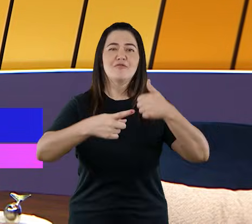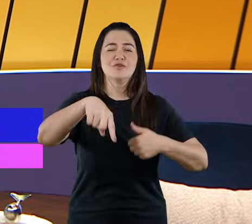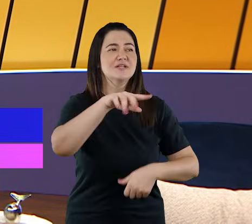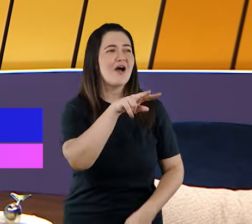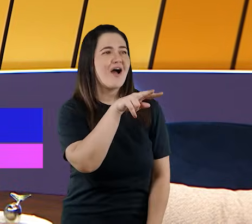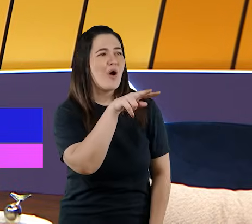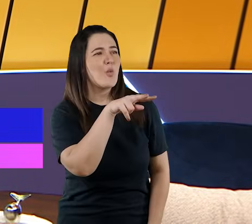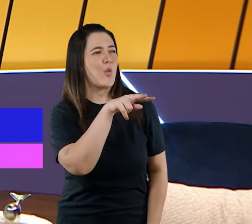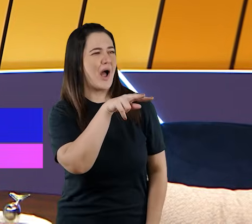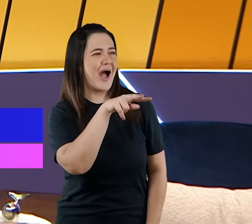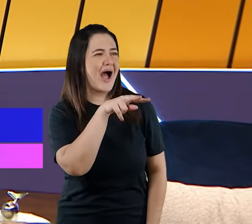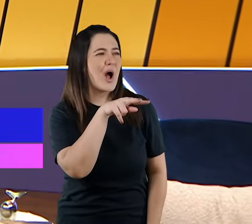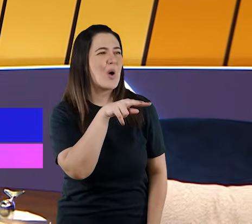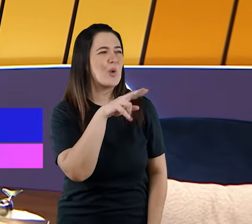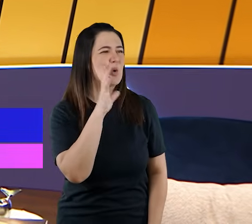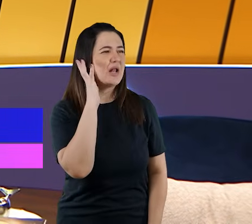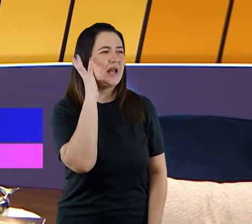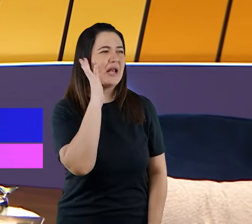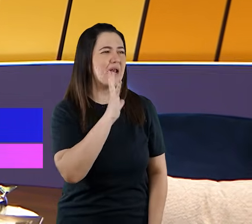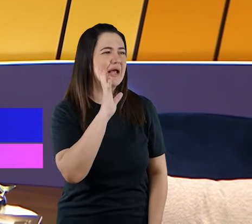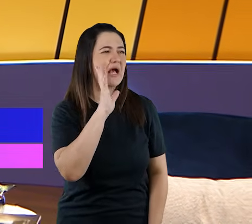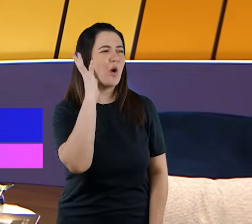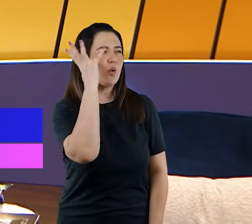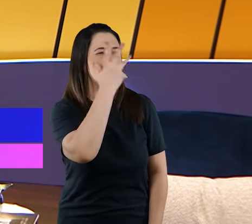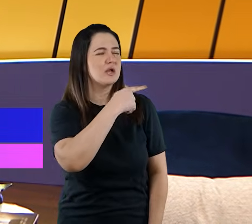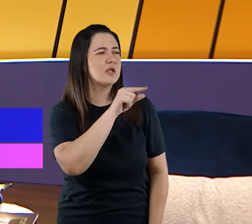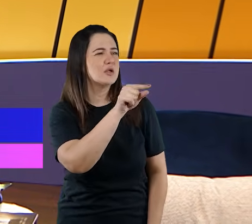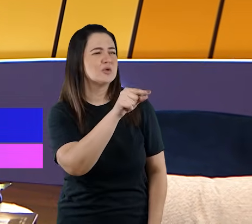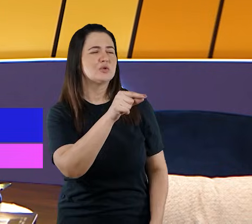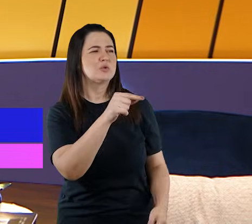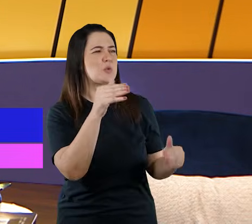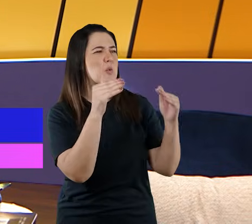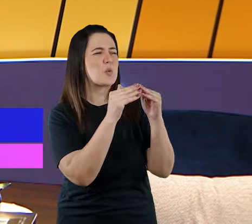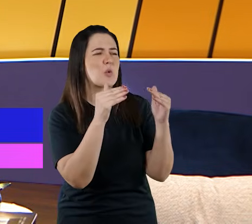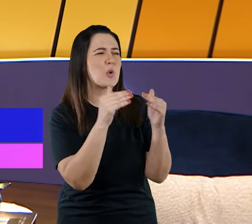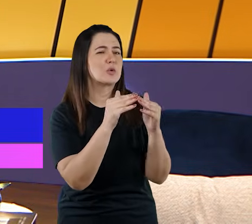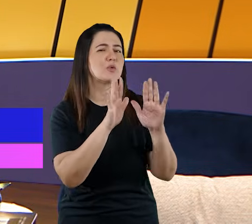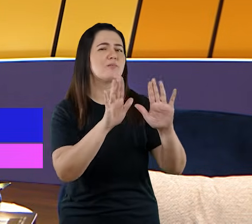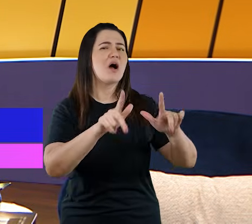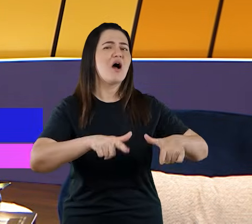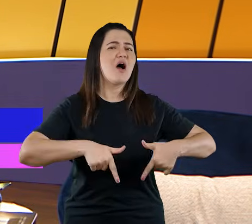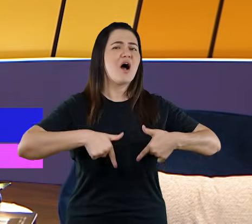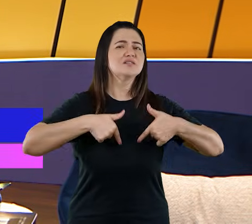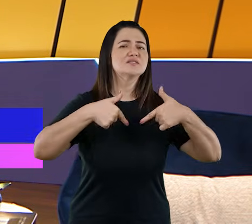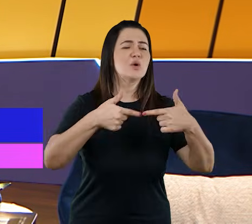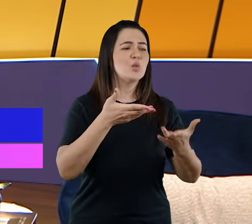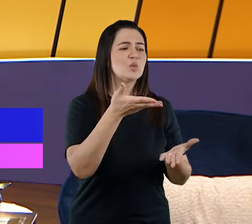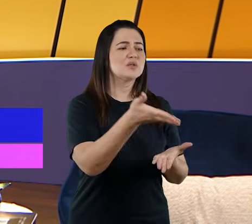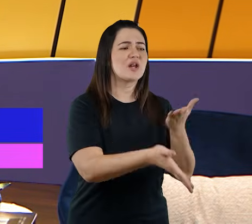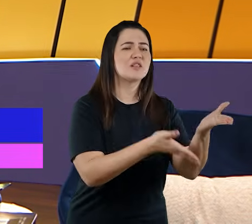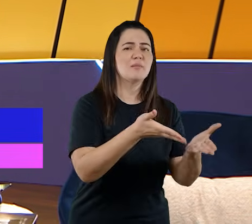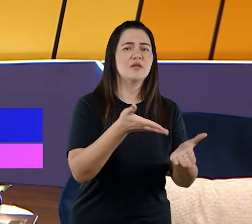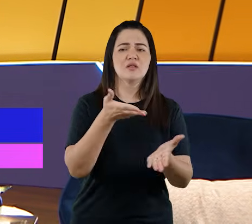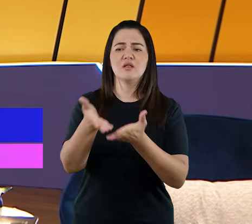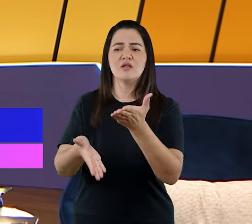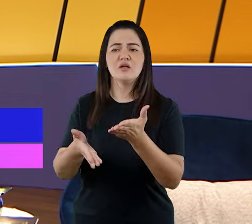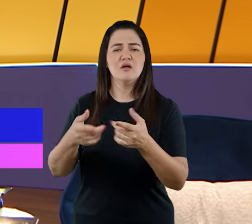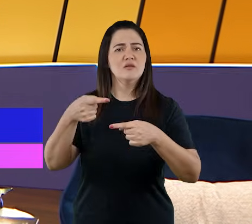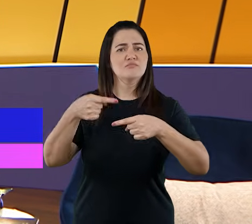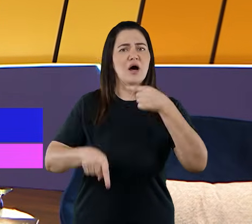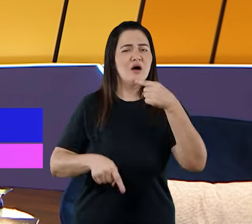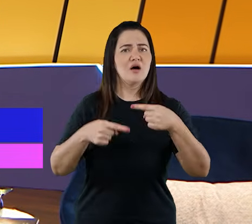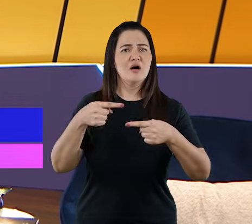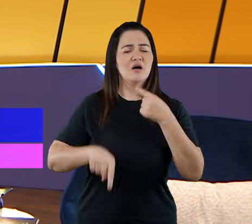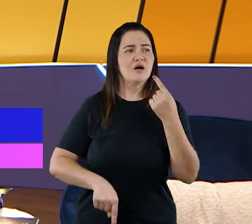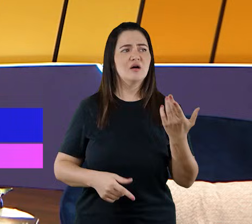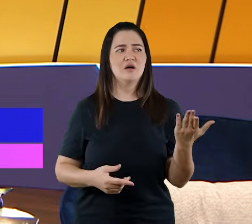este profeta é do Senhor. Pela vida que vive, por aquilo que fala, como trata os outros. Essa é uma demonstração